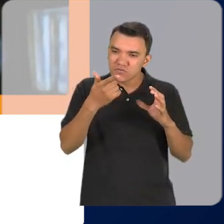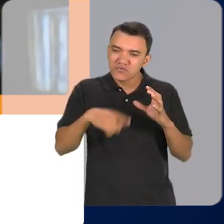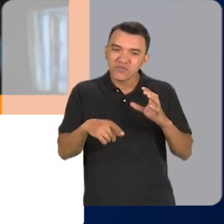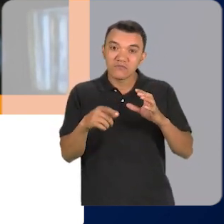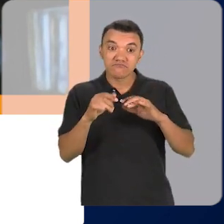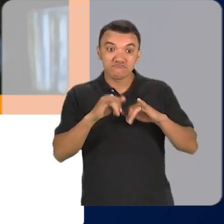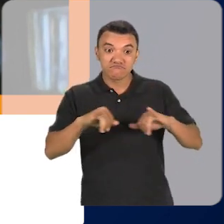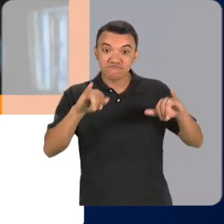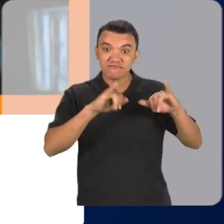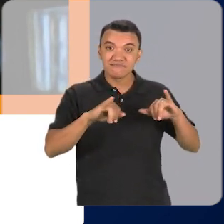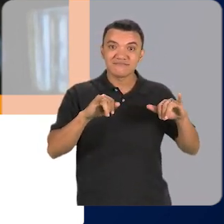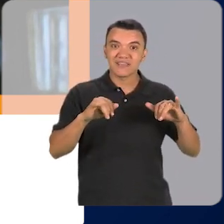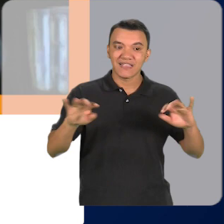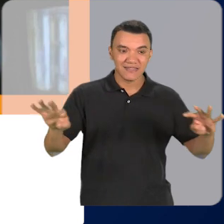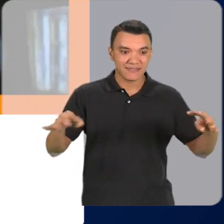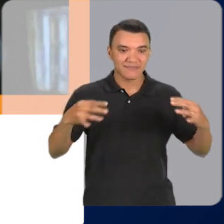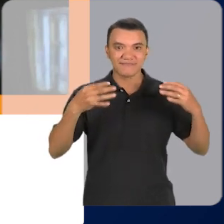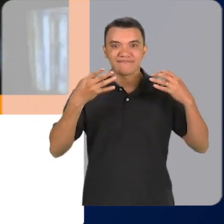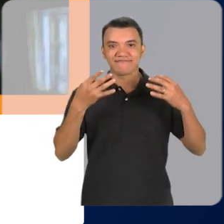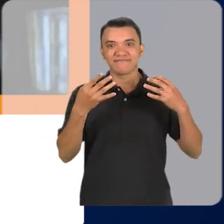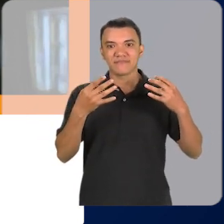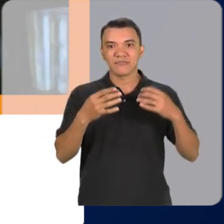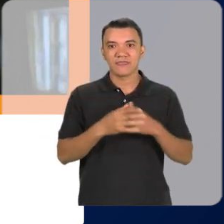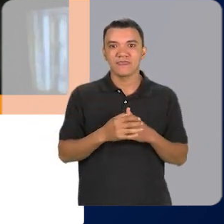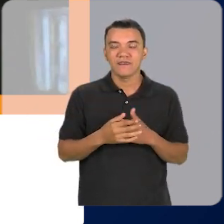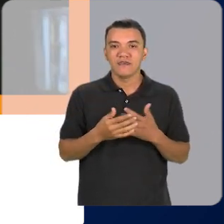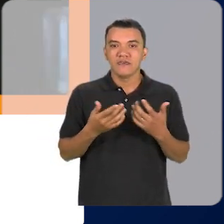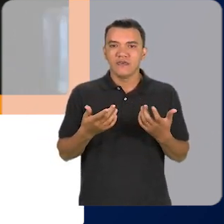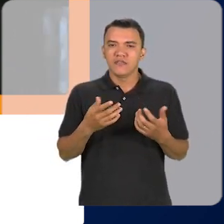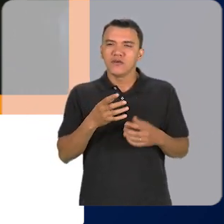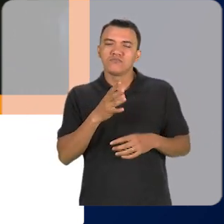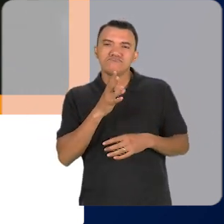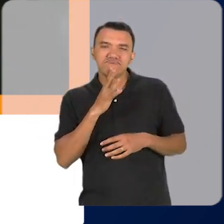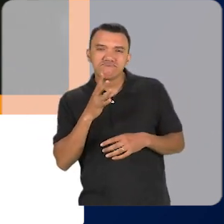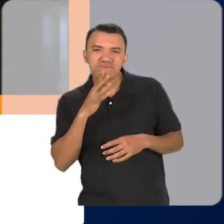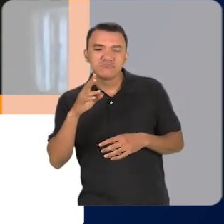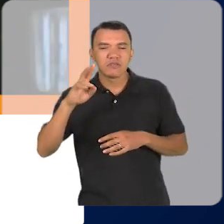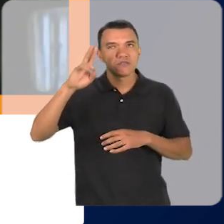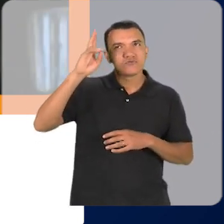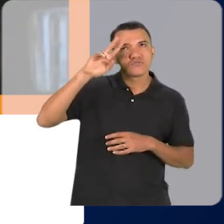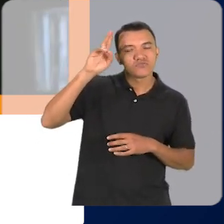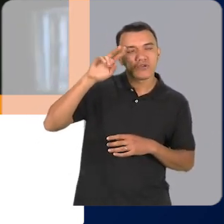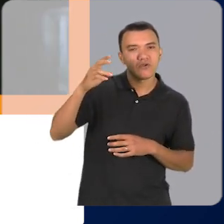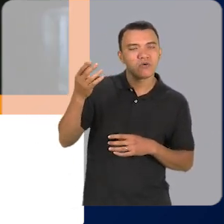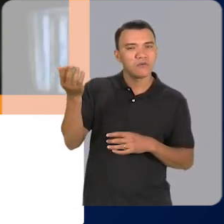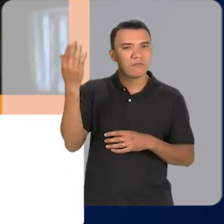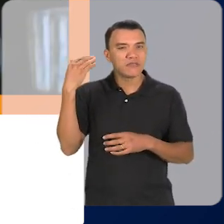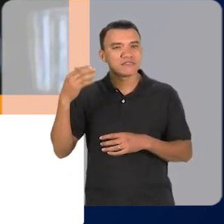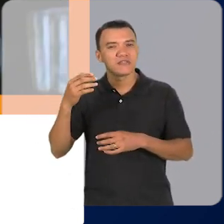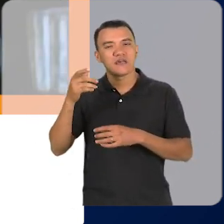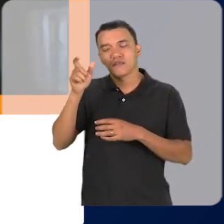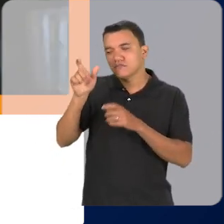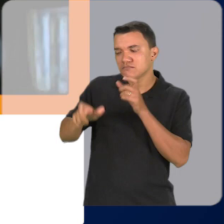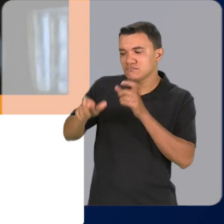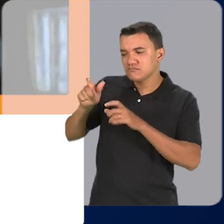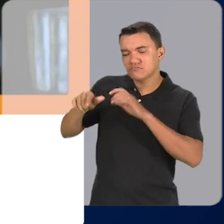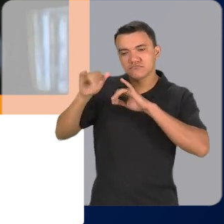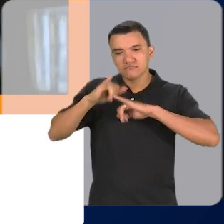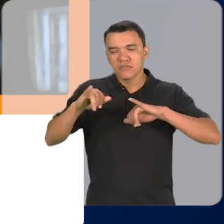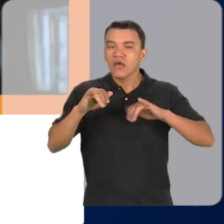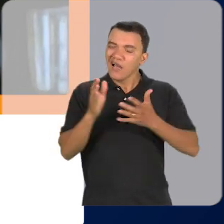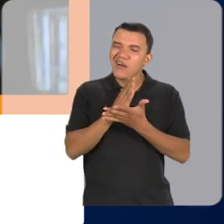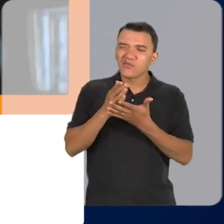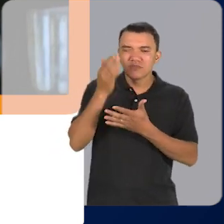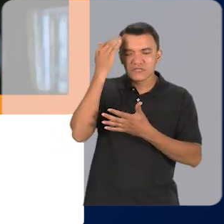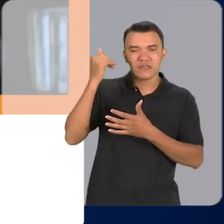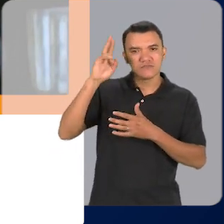chamar a atenção. Certo? Não porque conheçam a história, talvez, assim, né, dos pregoeiros, em alguns casos até sim,